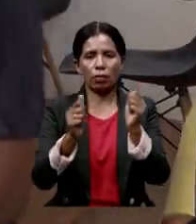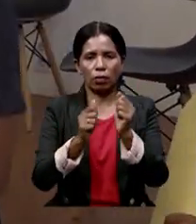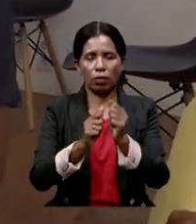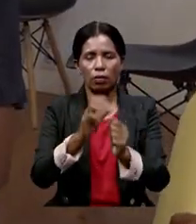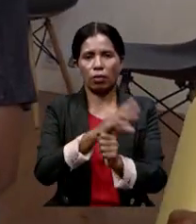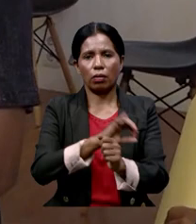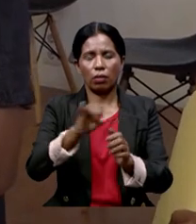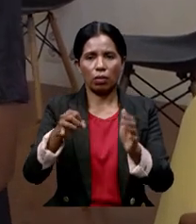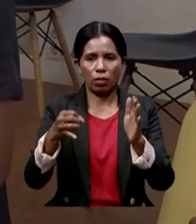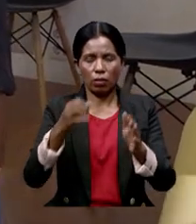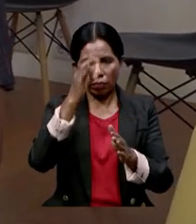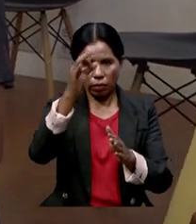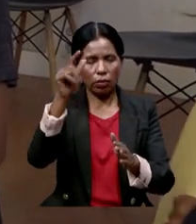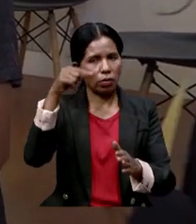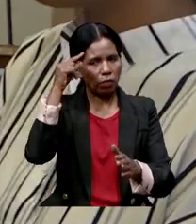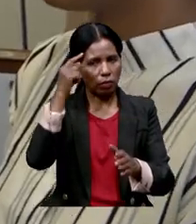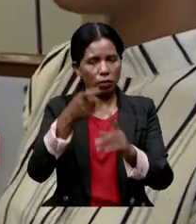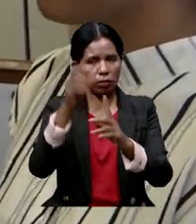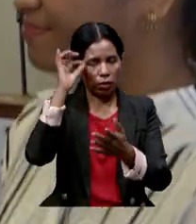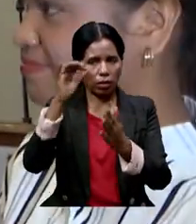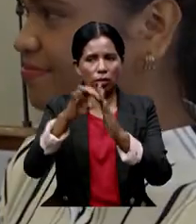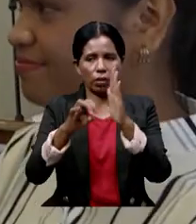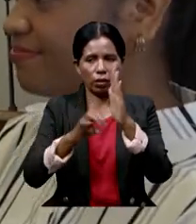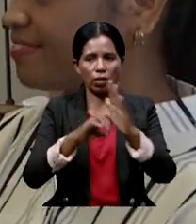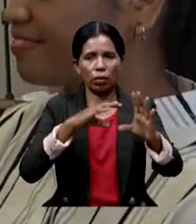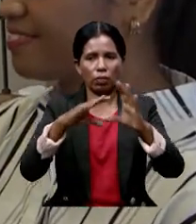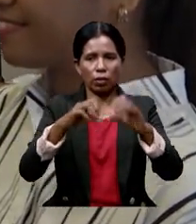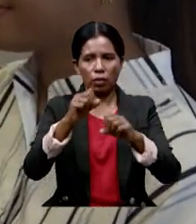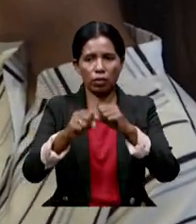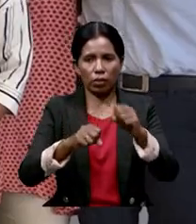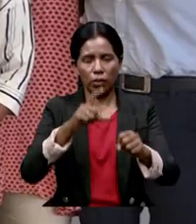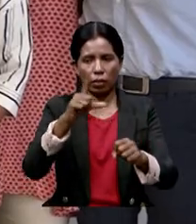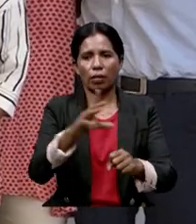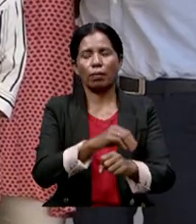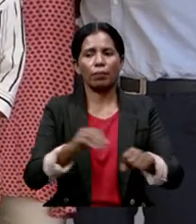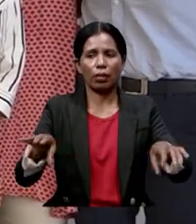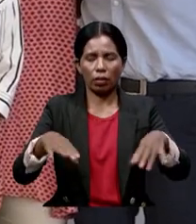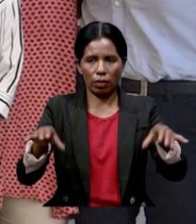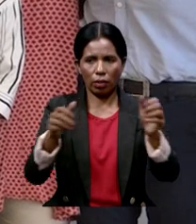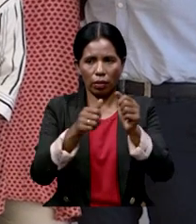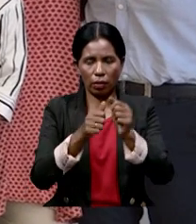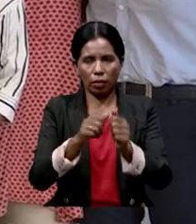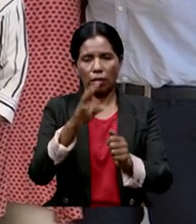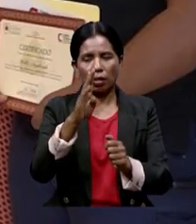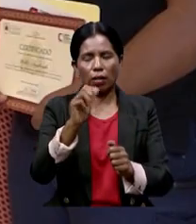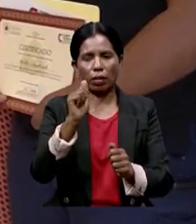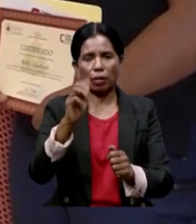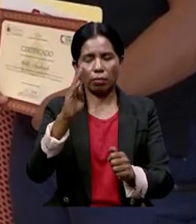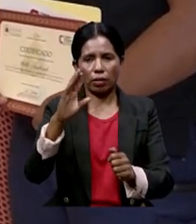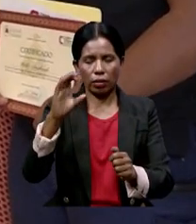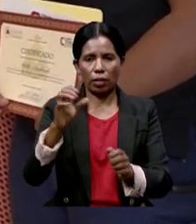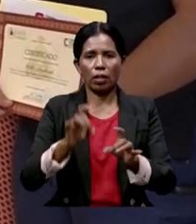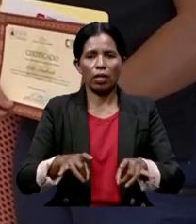Cira. Baoen, governo liu-se secretário Estado de Comunicação Social, sem serviço ramuto com ABC Austrália,